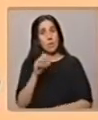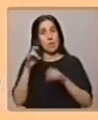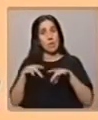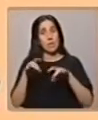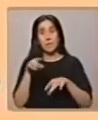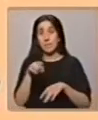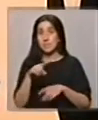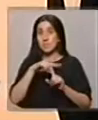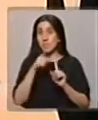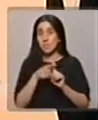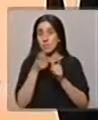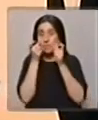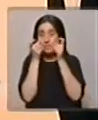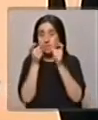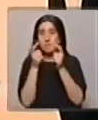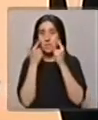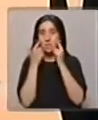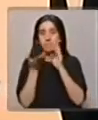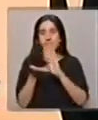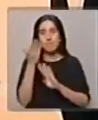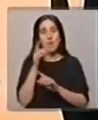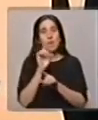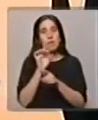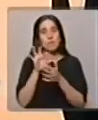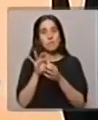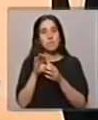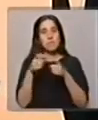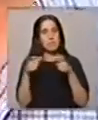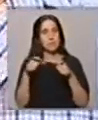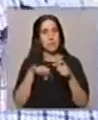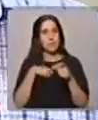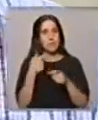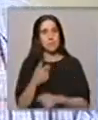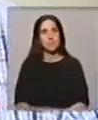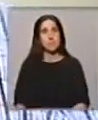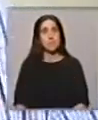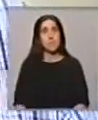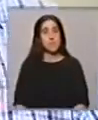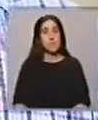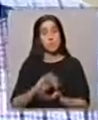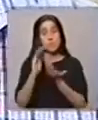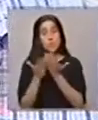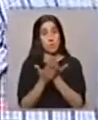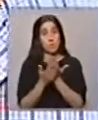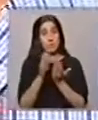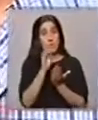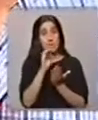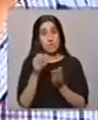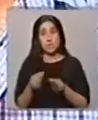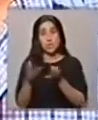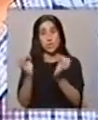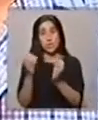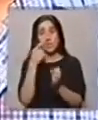preciso atenção redobrada para quem passa recibos verdes. Se nós não entregarmos o anexo SS, ele não dá qualquer tipo de erro.